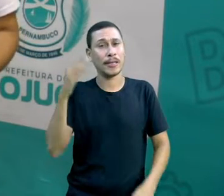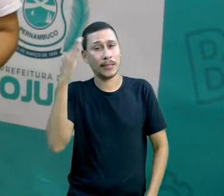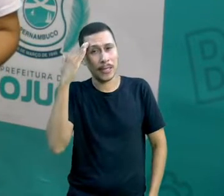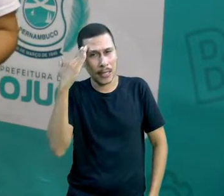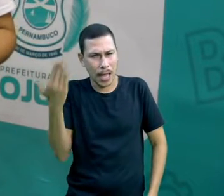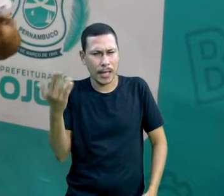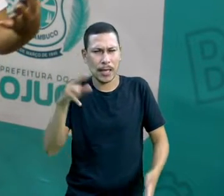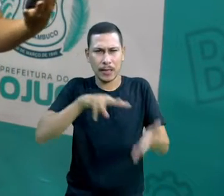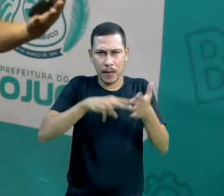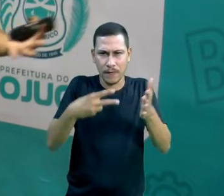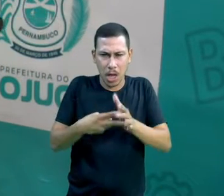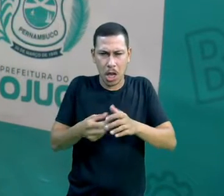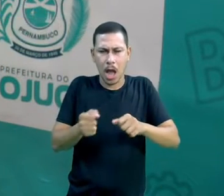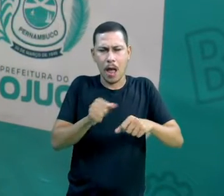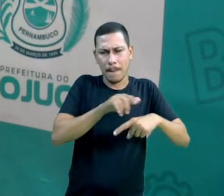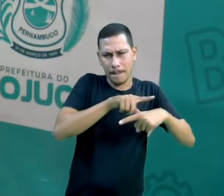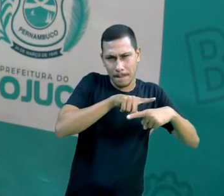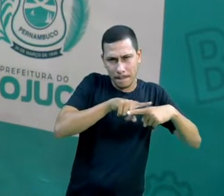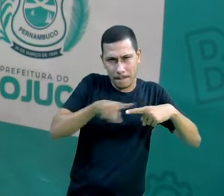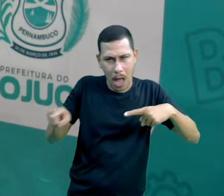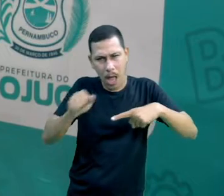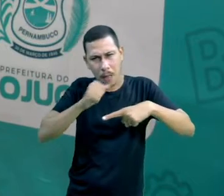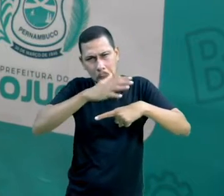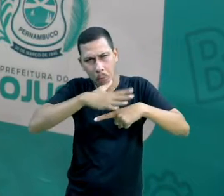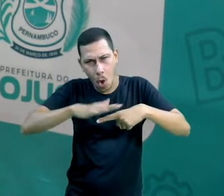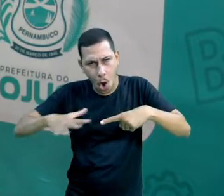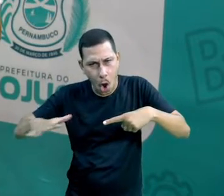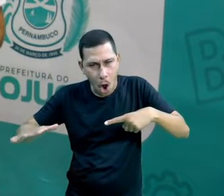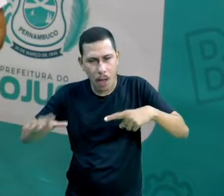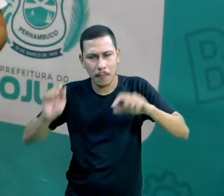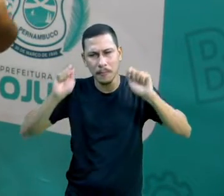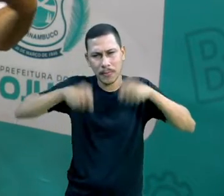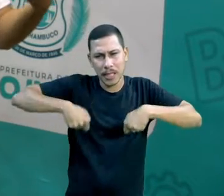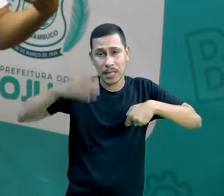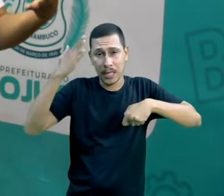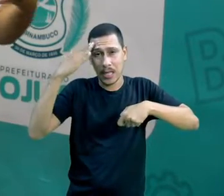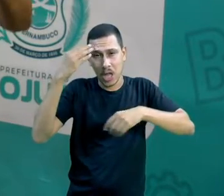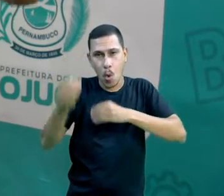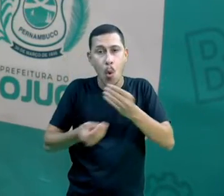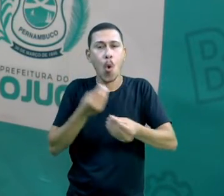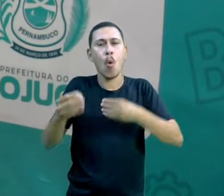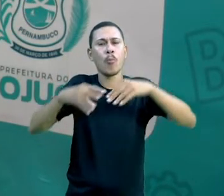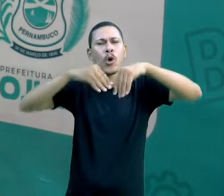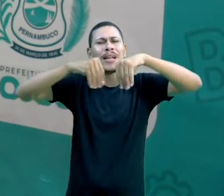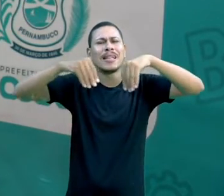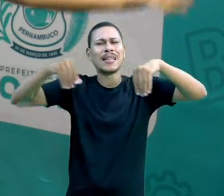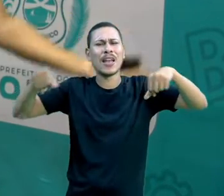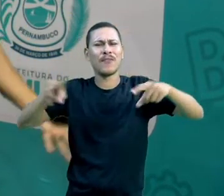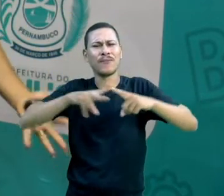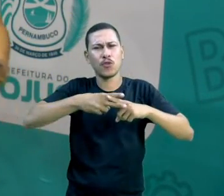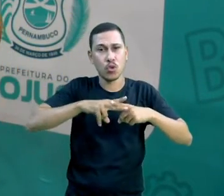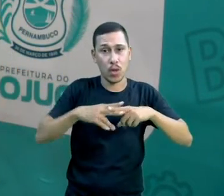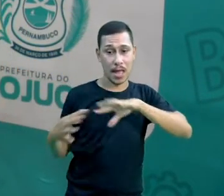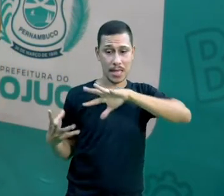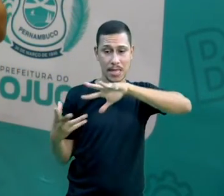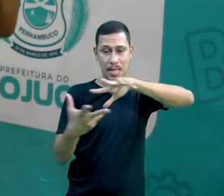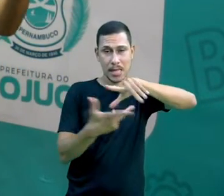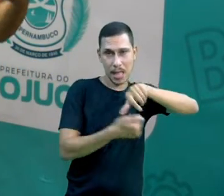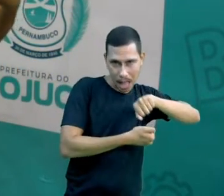placa tectônica, a gente tem que entender a dinâmica da Terra. A gente sabe que a Terra é um planeta,